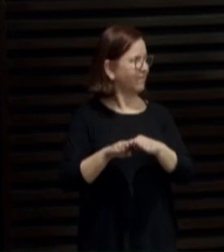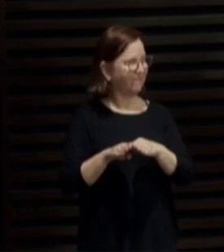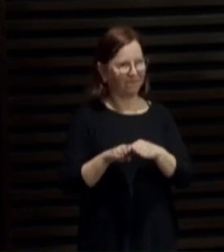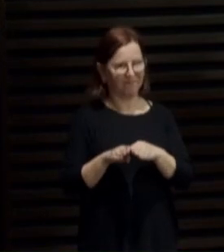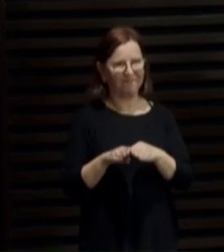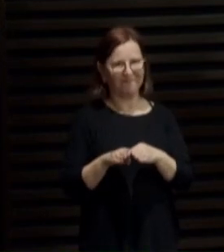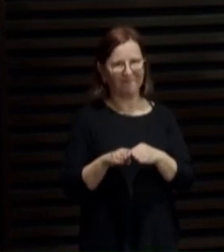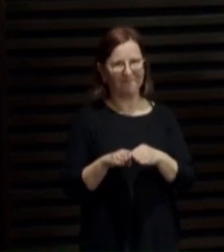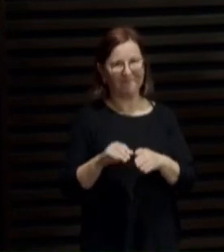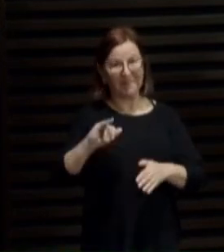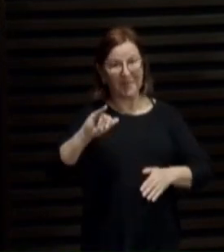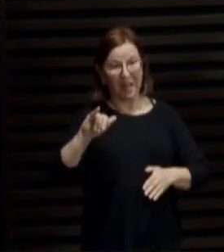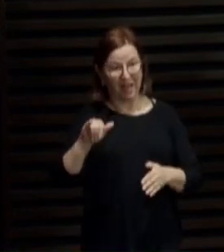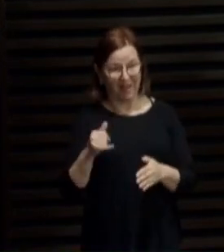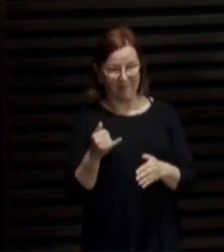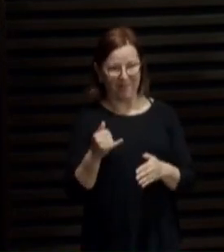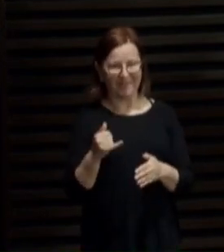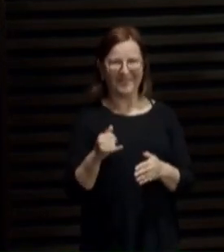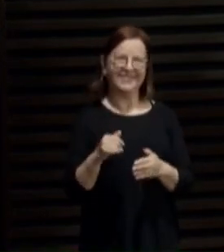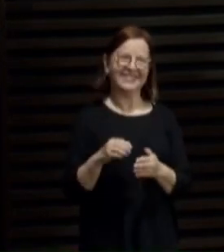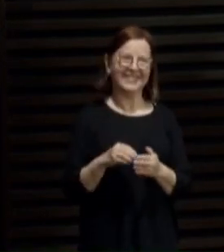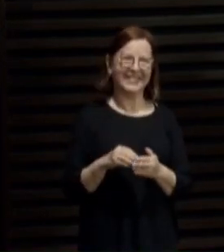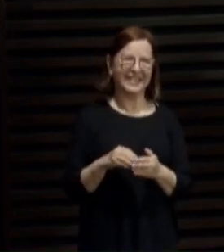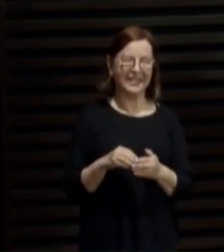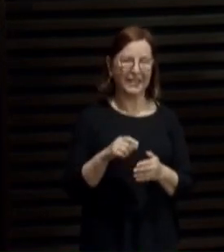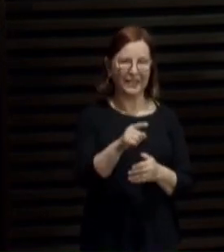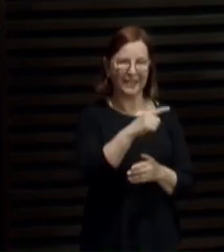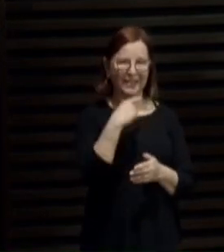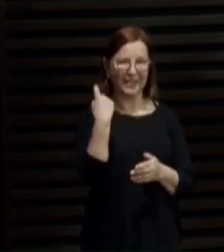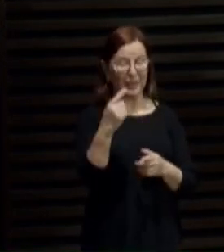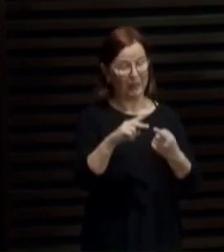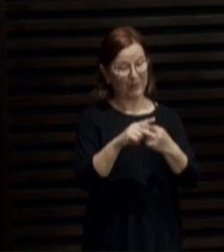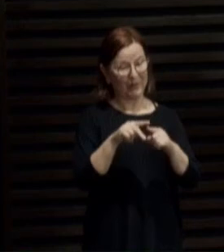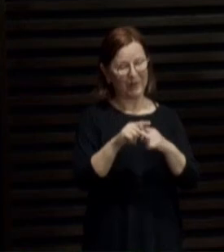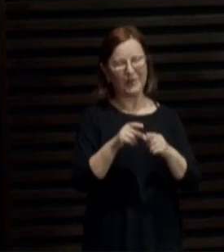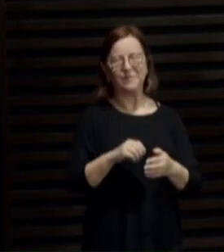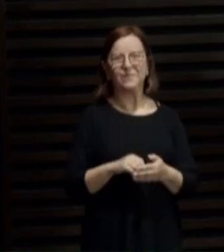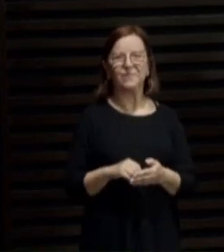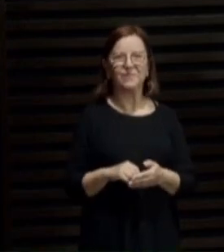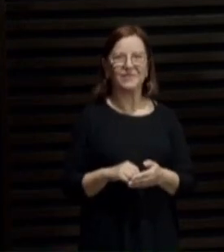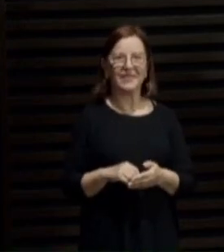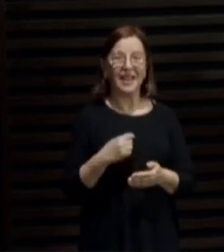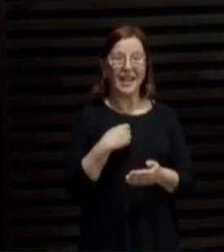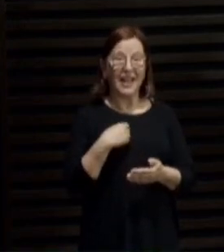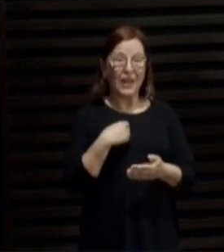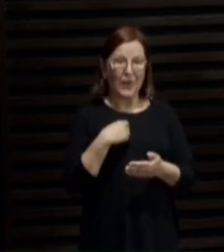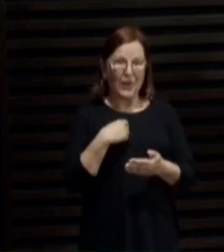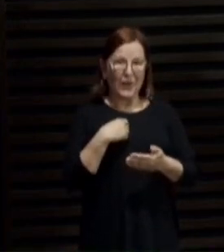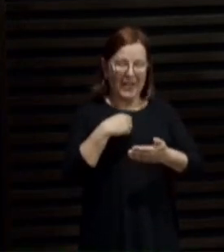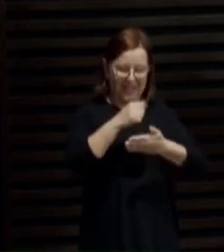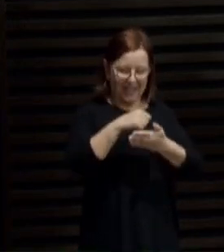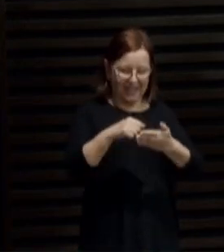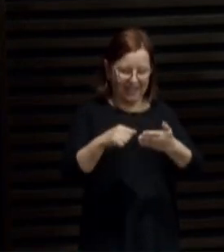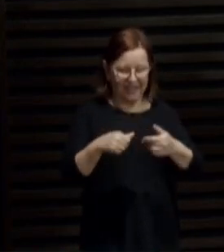para poder encaixar dentro do prumo. Eu tinha escrito esse texto, eu estava assistindo o